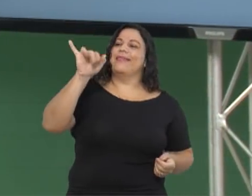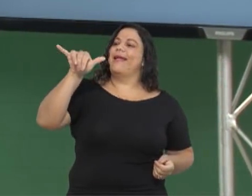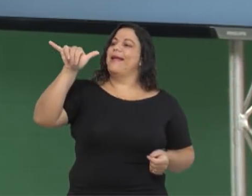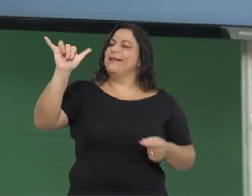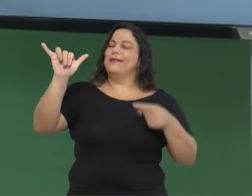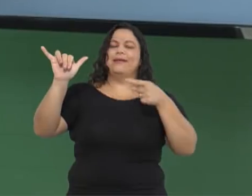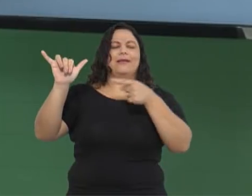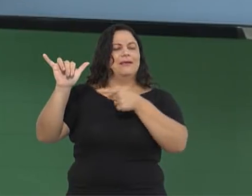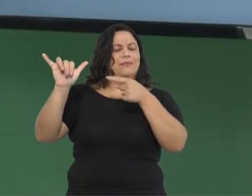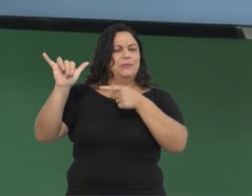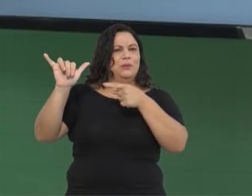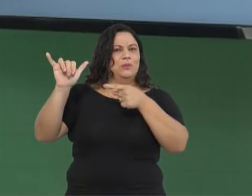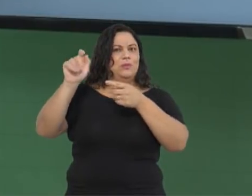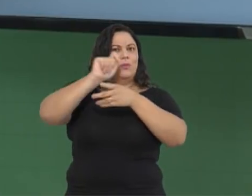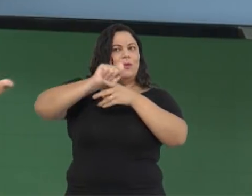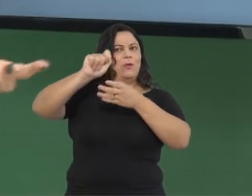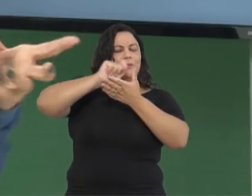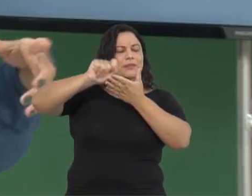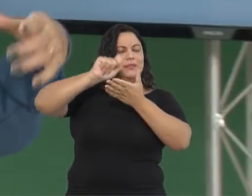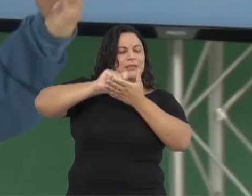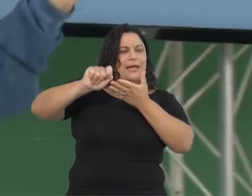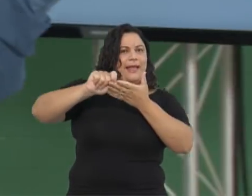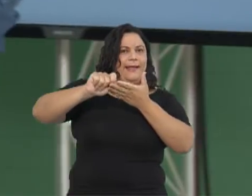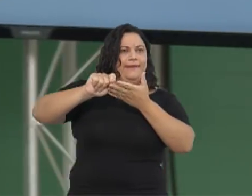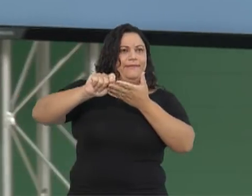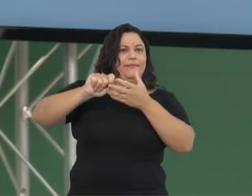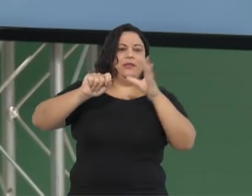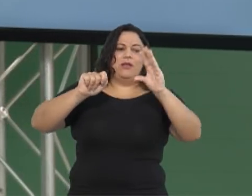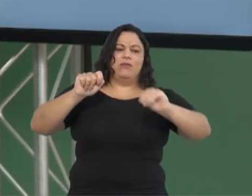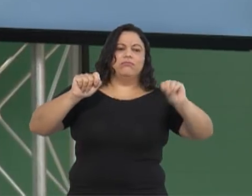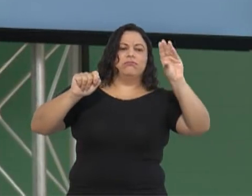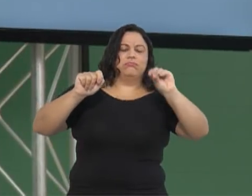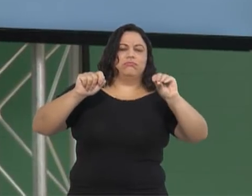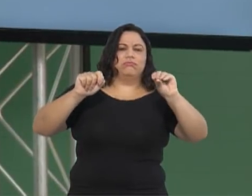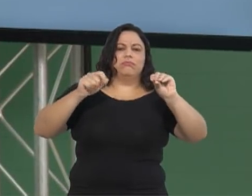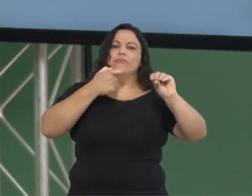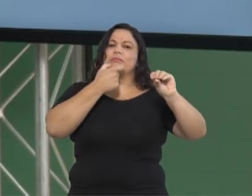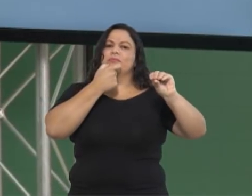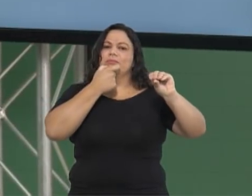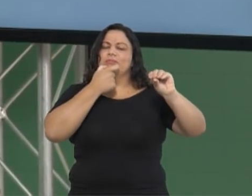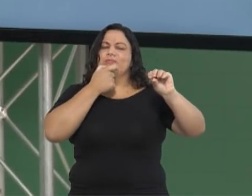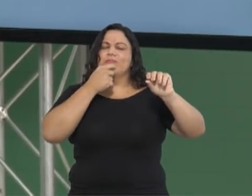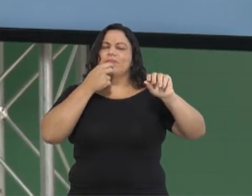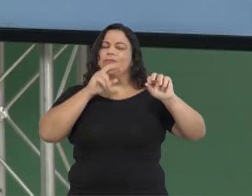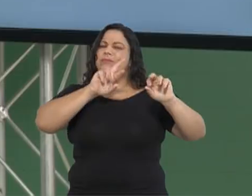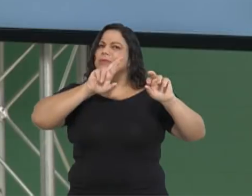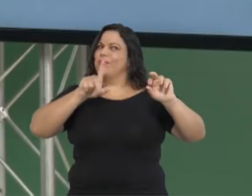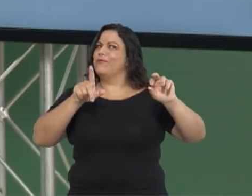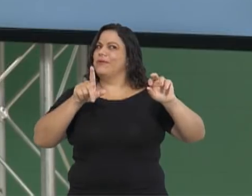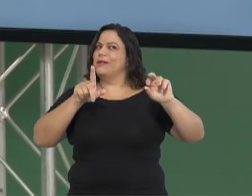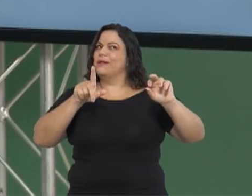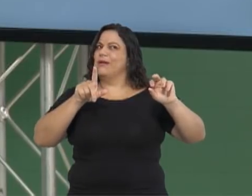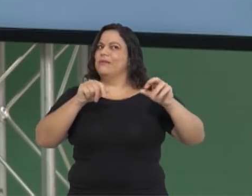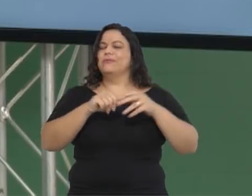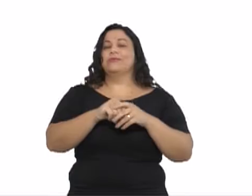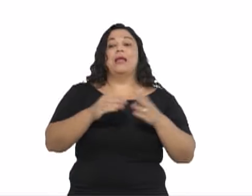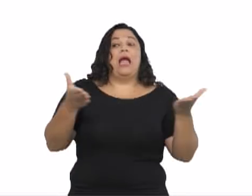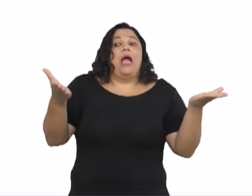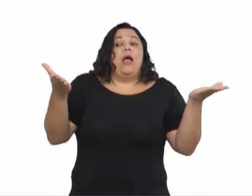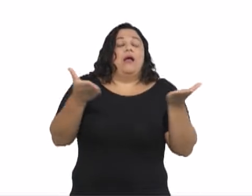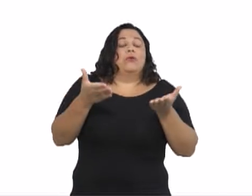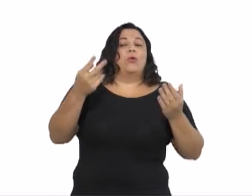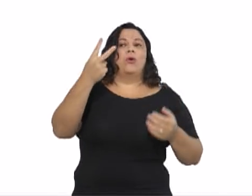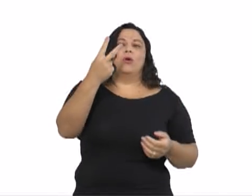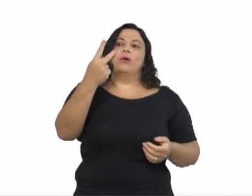leem 20, outras pessoas falam 20. Então, 21.